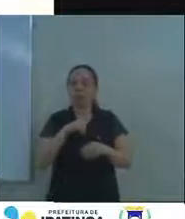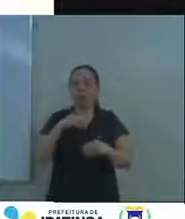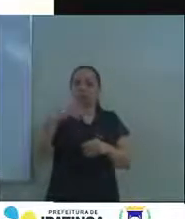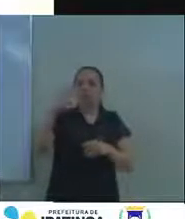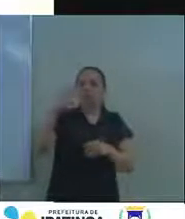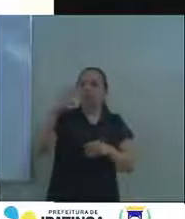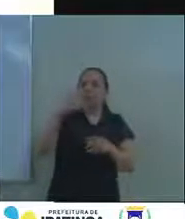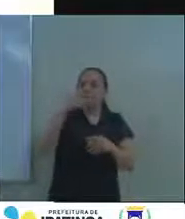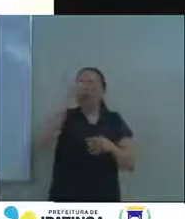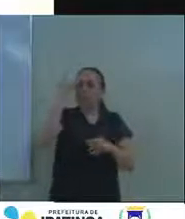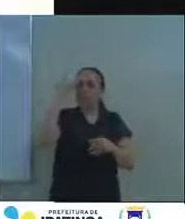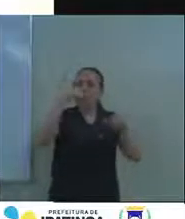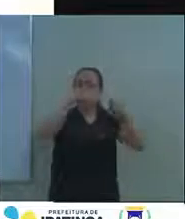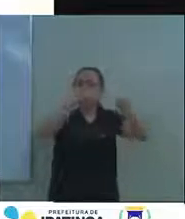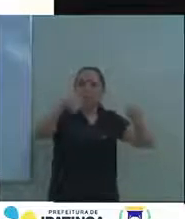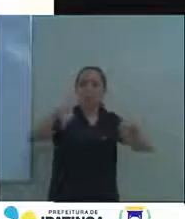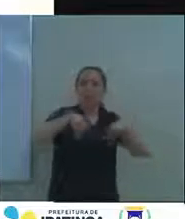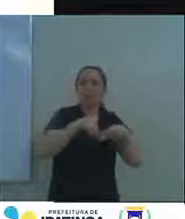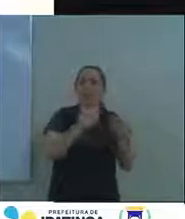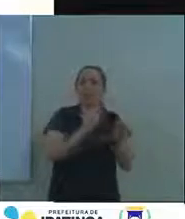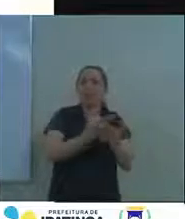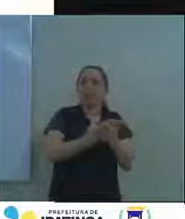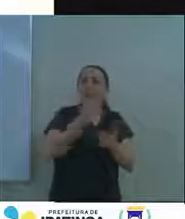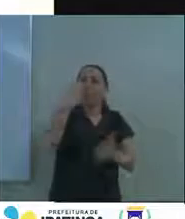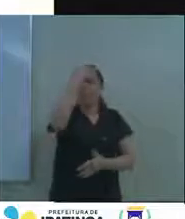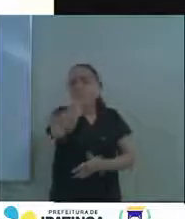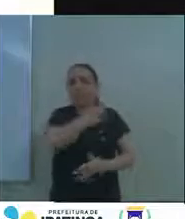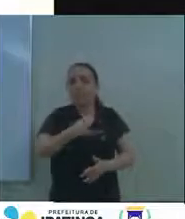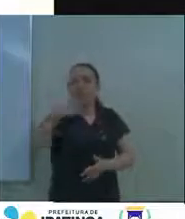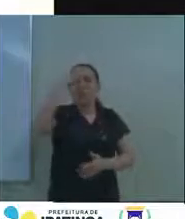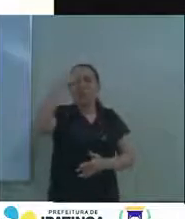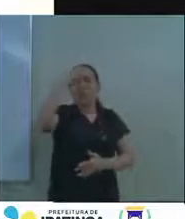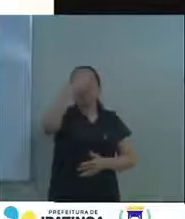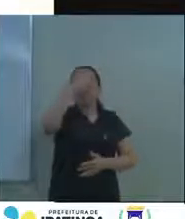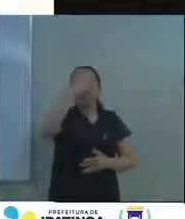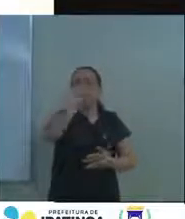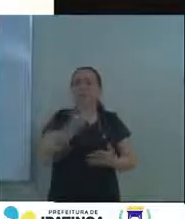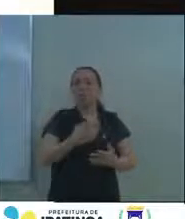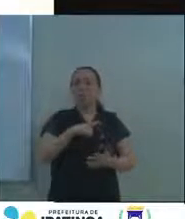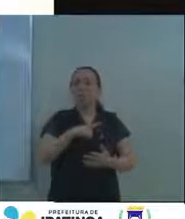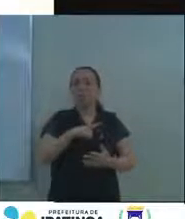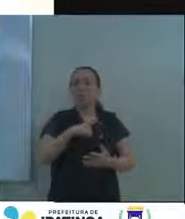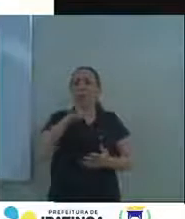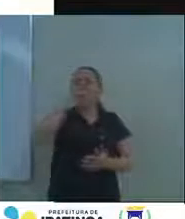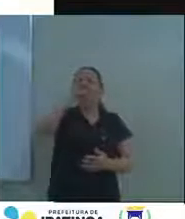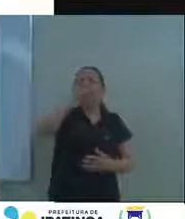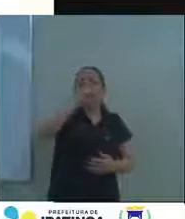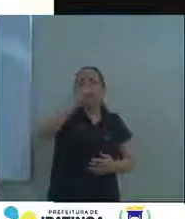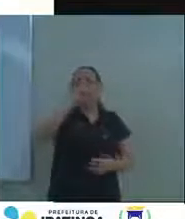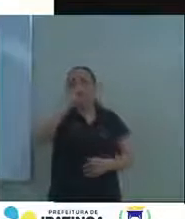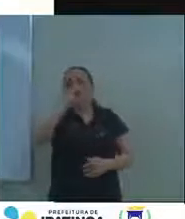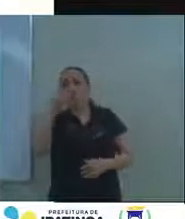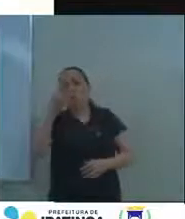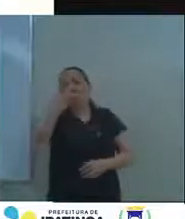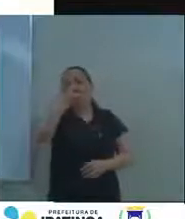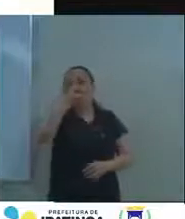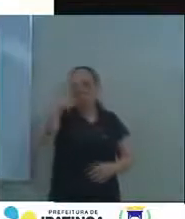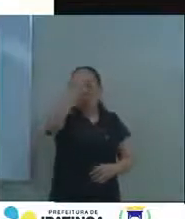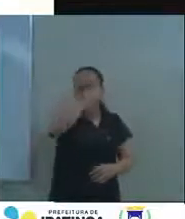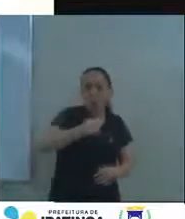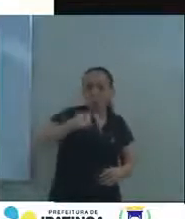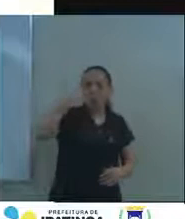uma turma infantil, se eu dou aula de, se eu dou uma carga horária de 8 horas numa turma de